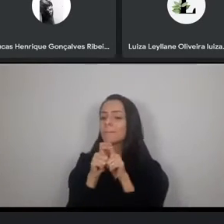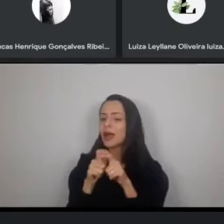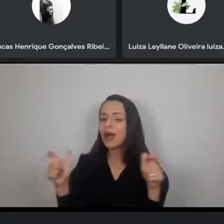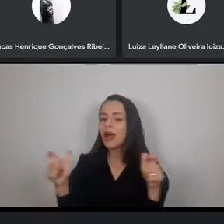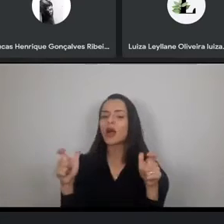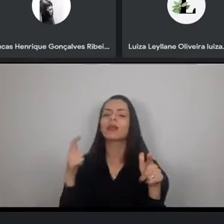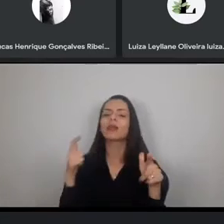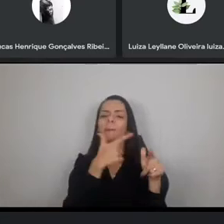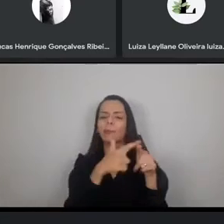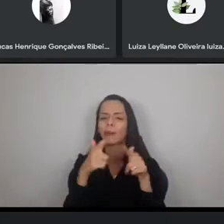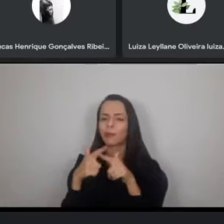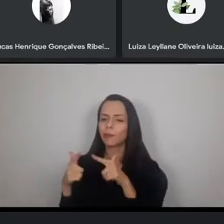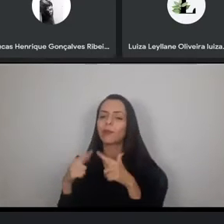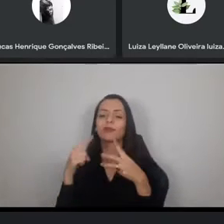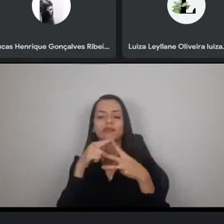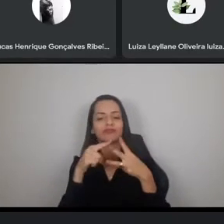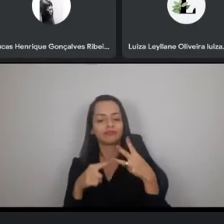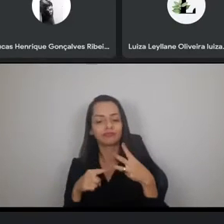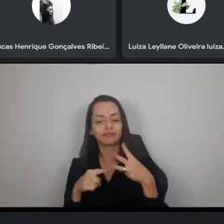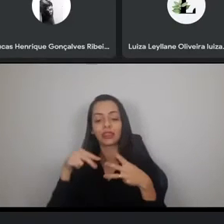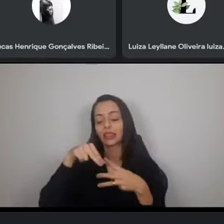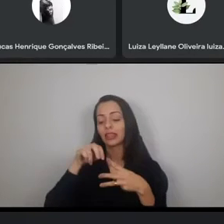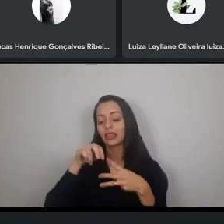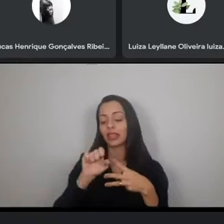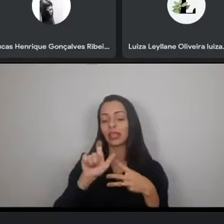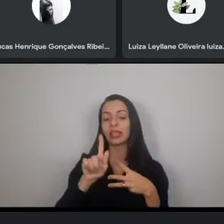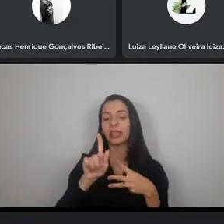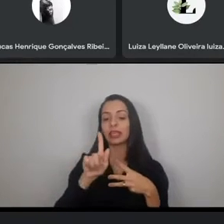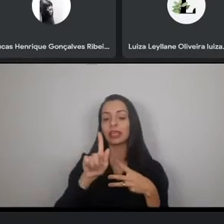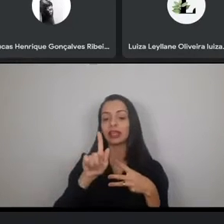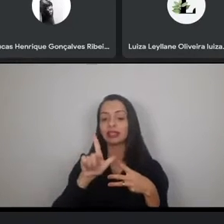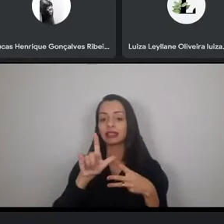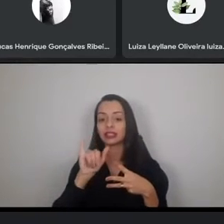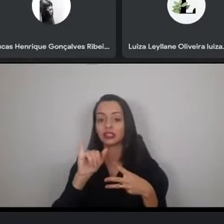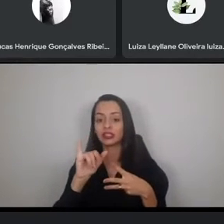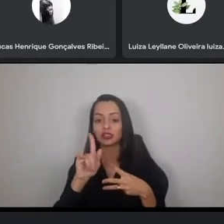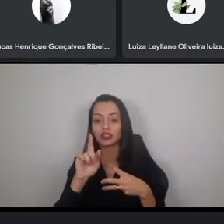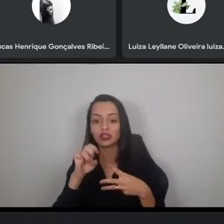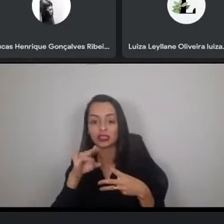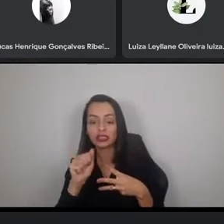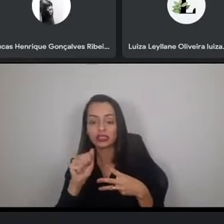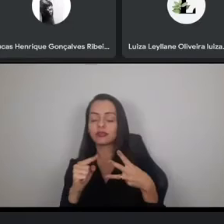eletricidade é causado por negligência, imperícia ou imprudência.